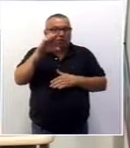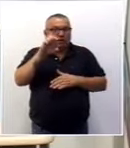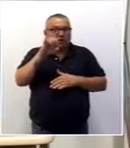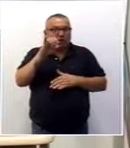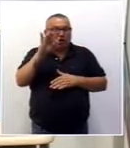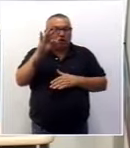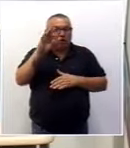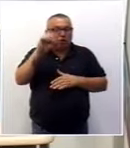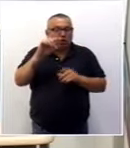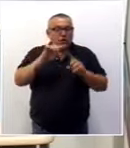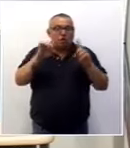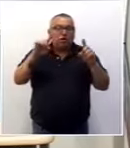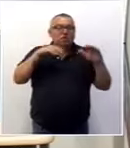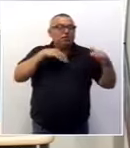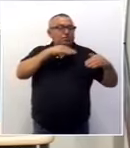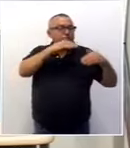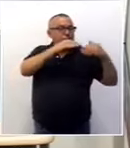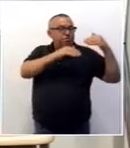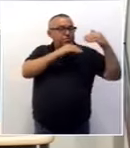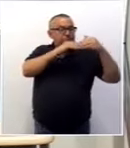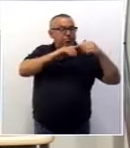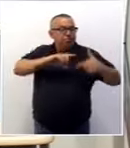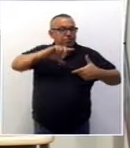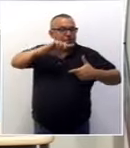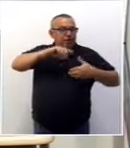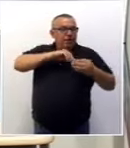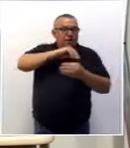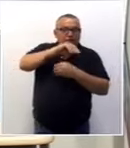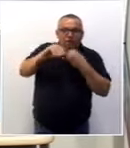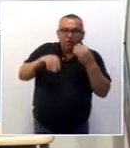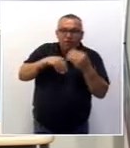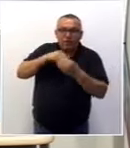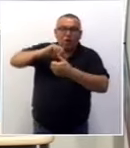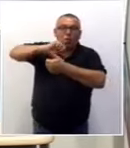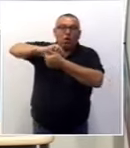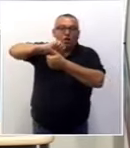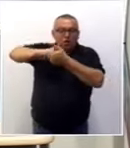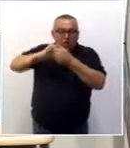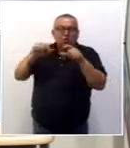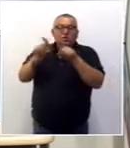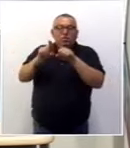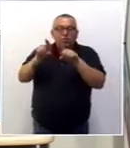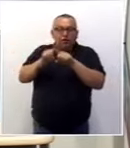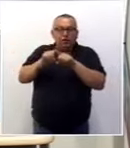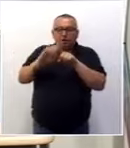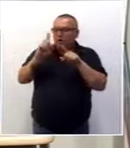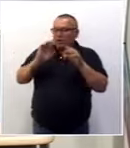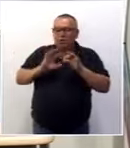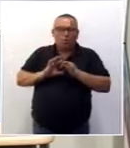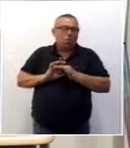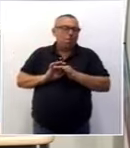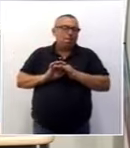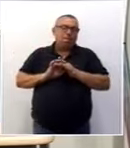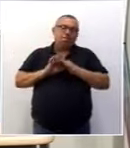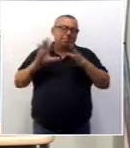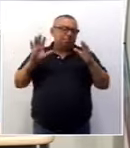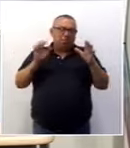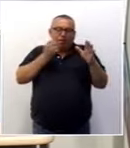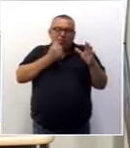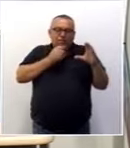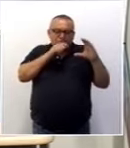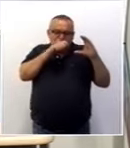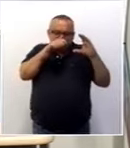estava desenvolvida a imagem, não estava desenvolvida a qualidade da imagem, não permitia que se fizessem espionagem,